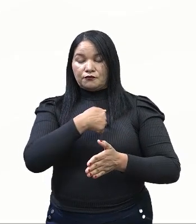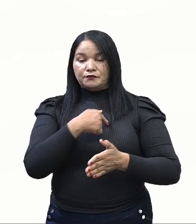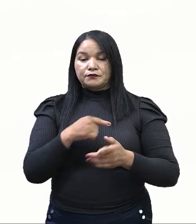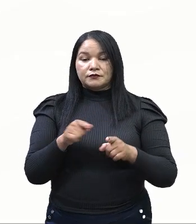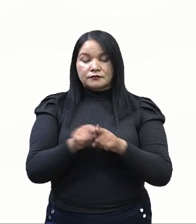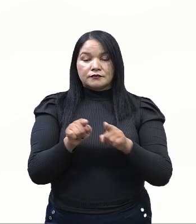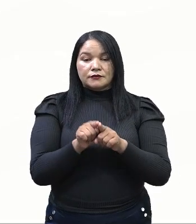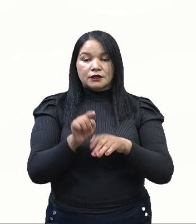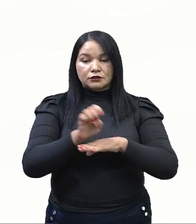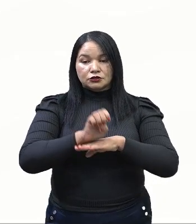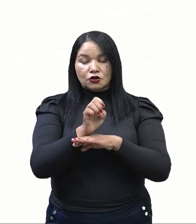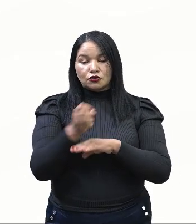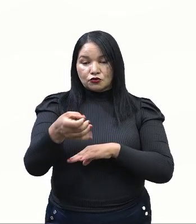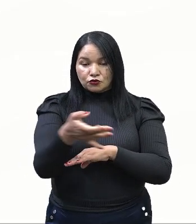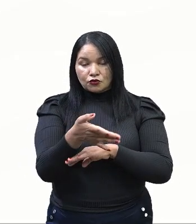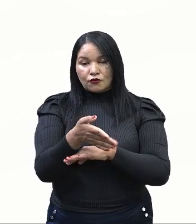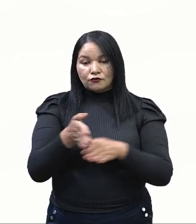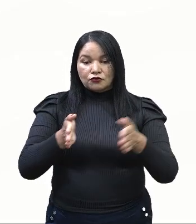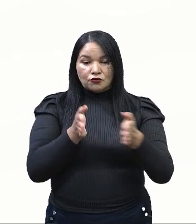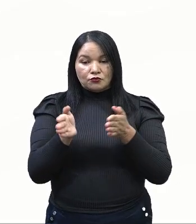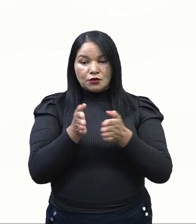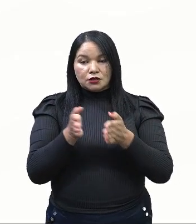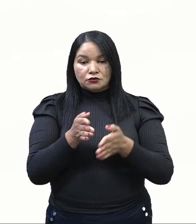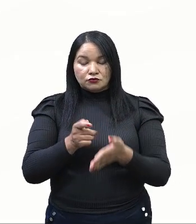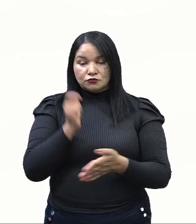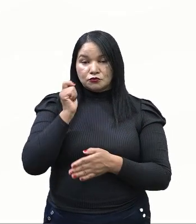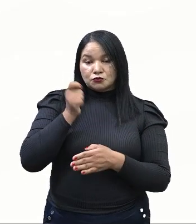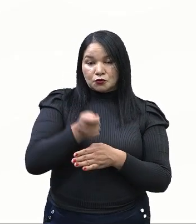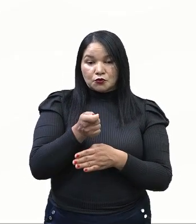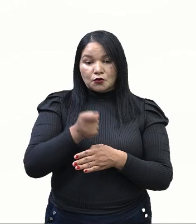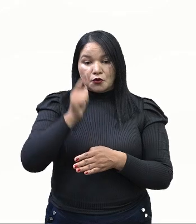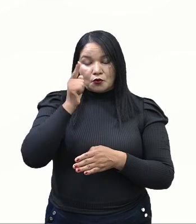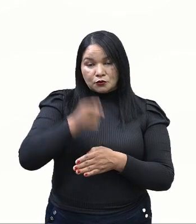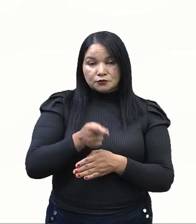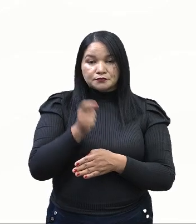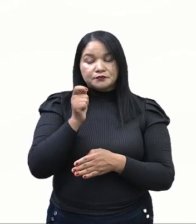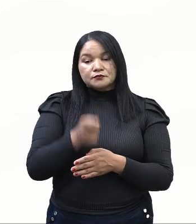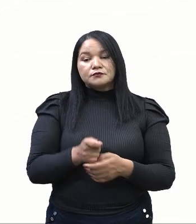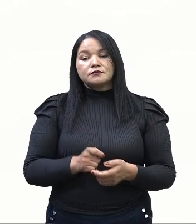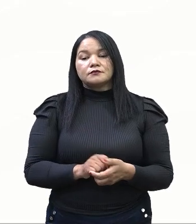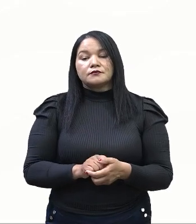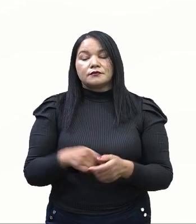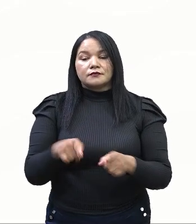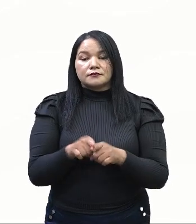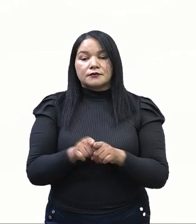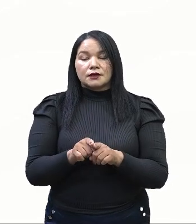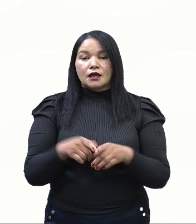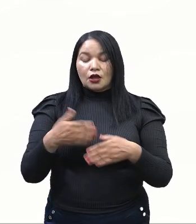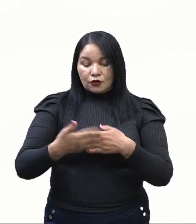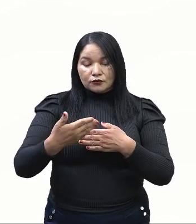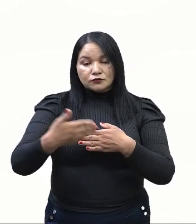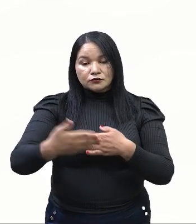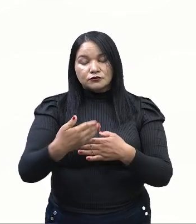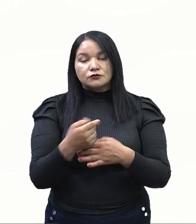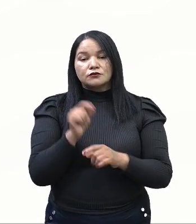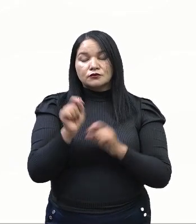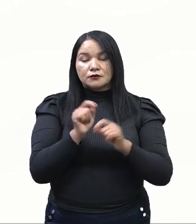Novo, que é o período ditatorial de Getúlio Vargas. E a gente vai avançar um pouquinho no tempo e